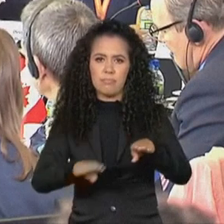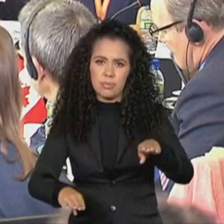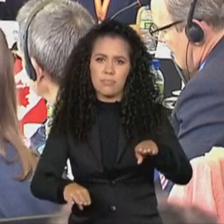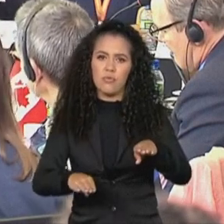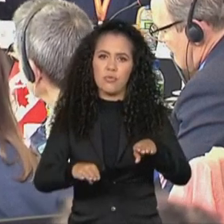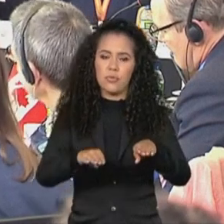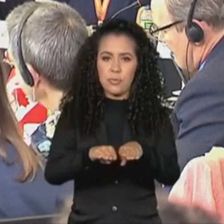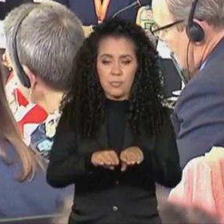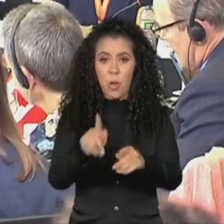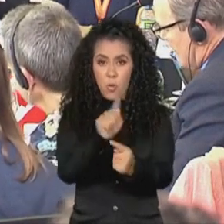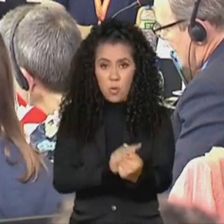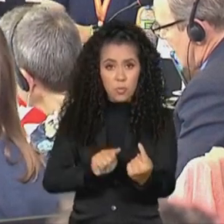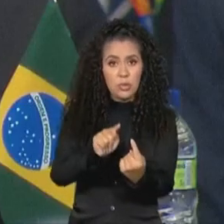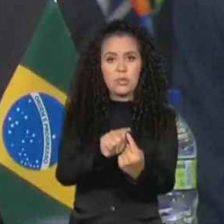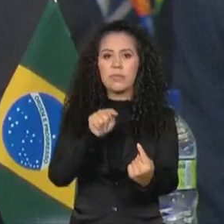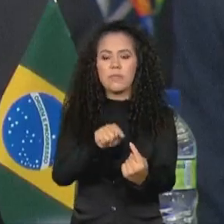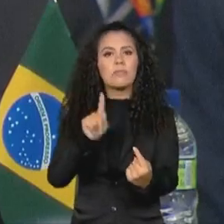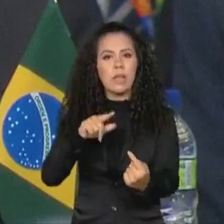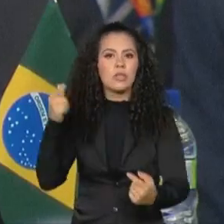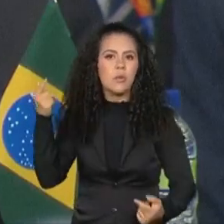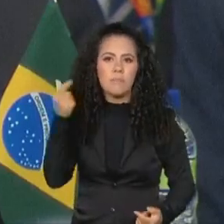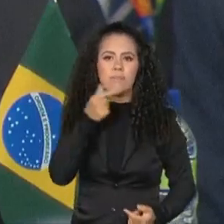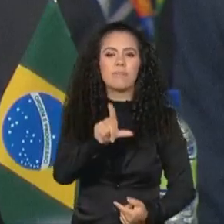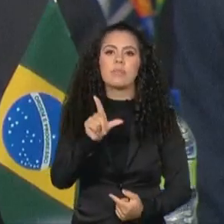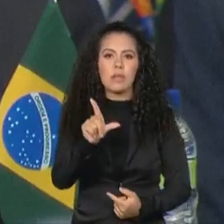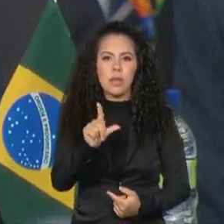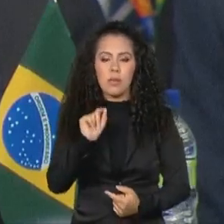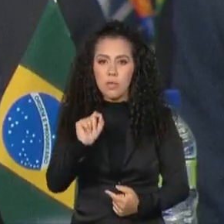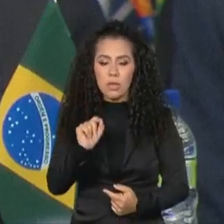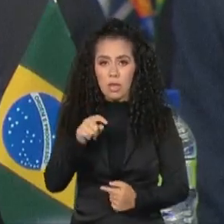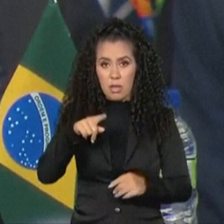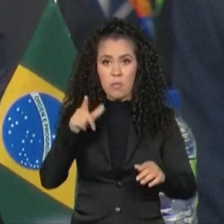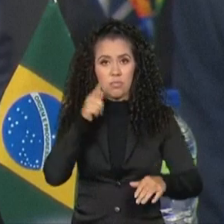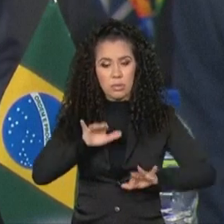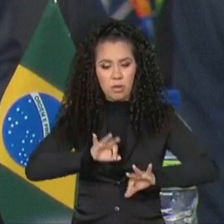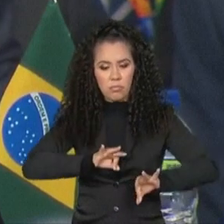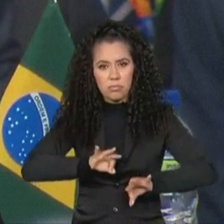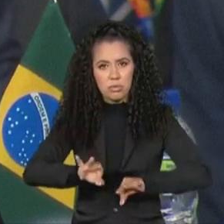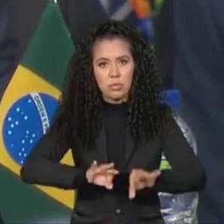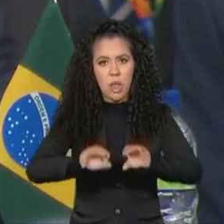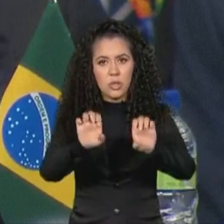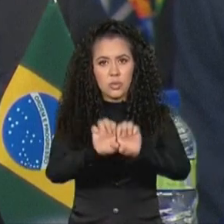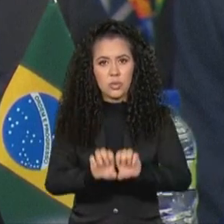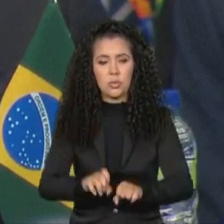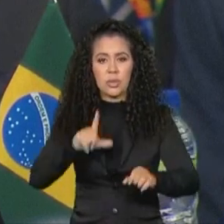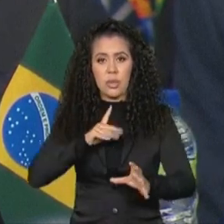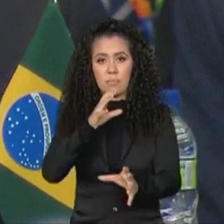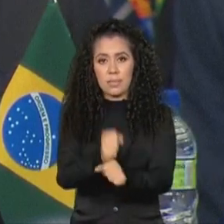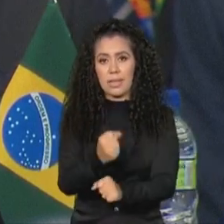esse objetivo guiará toda a presidência brasileira que será estruturada em três